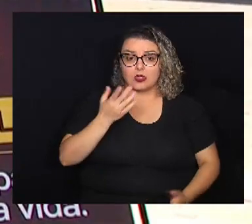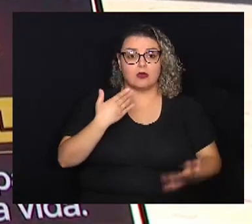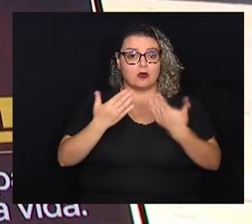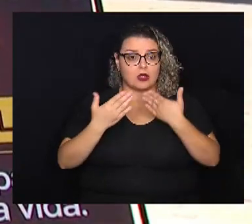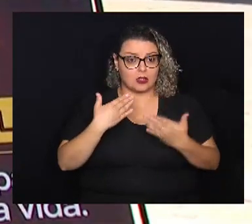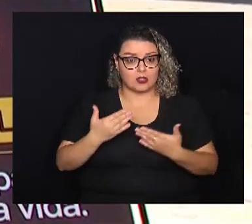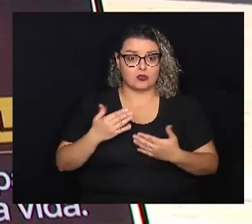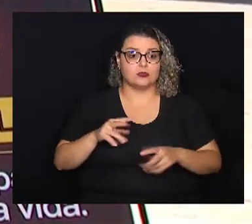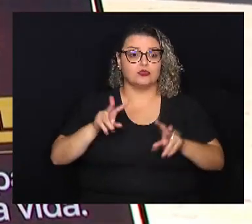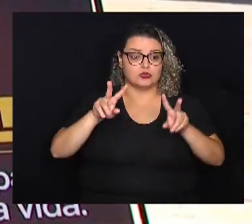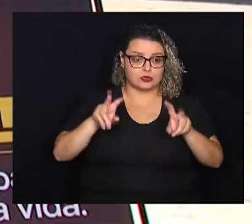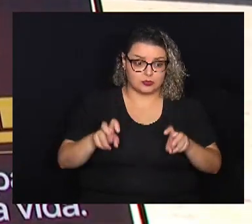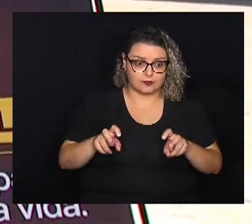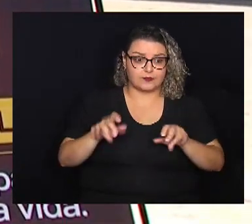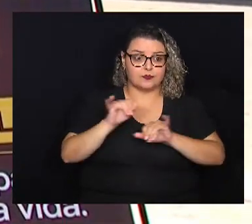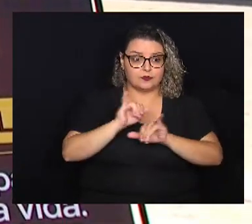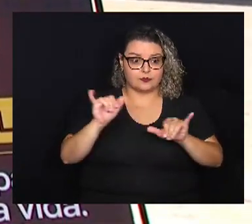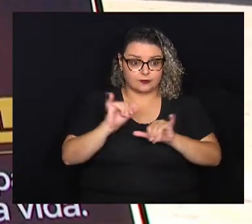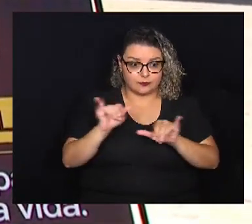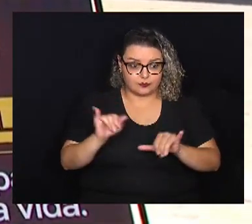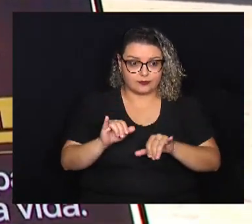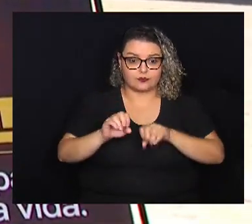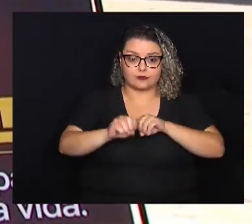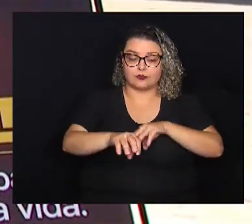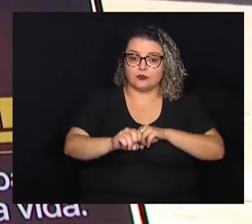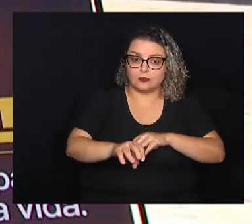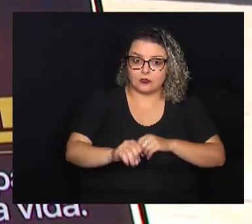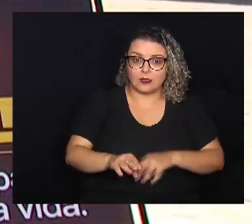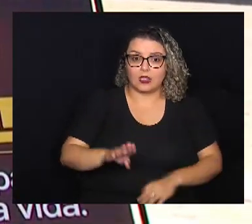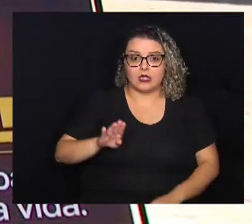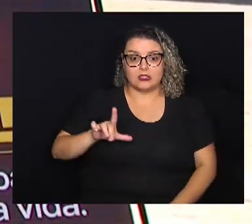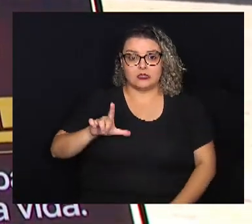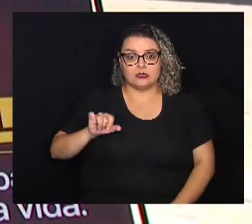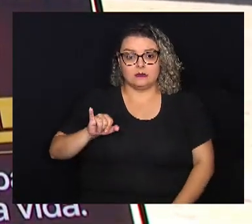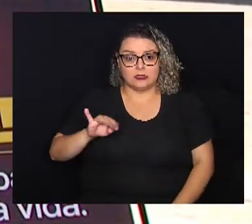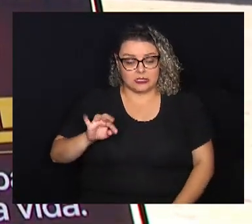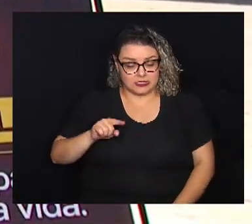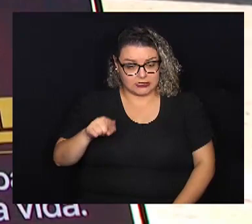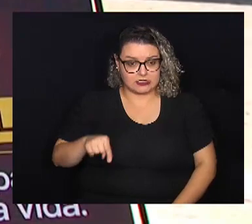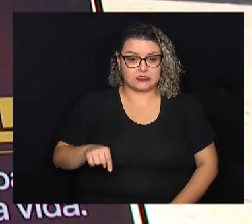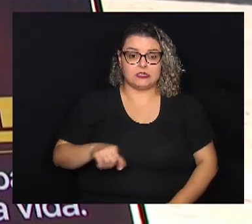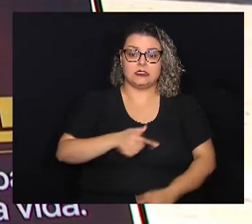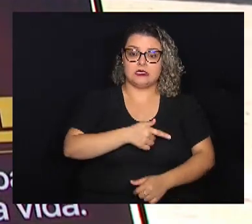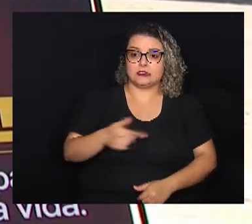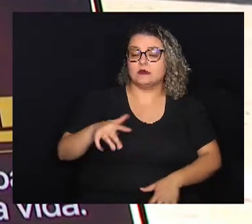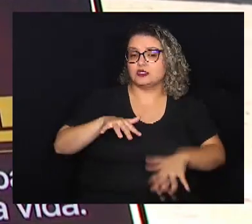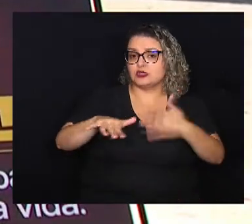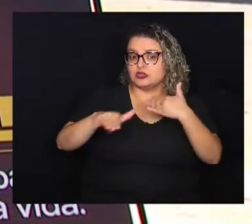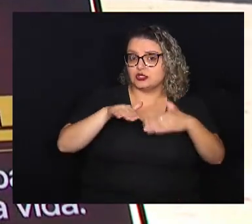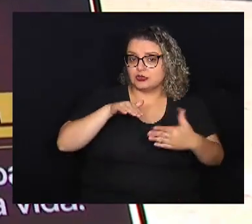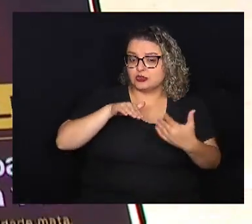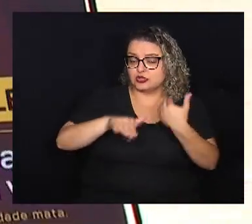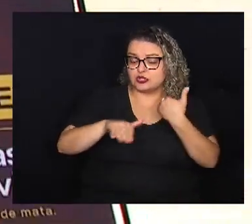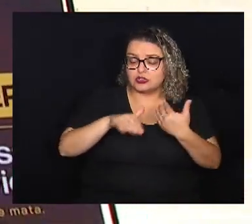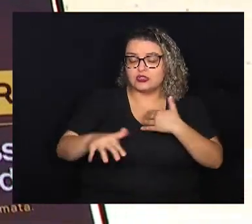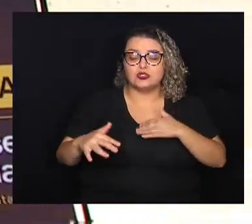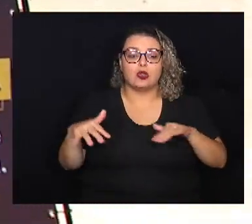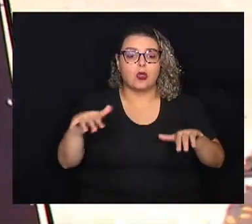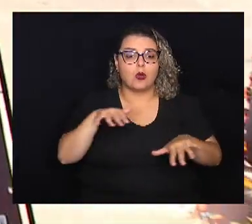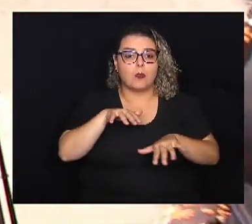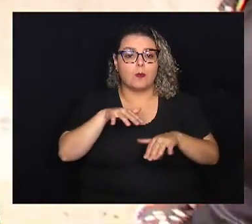sobre essa, a campanha educativa, né, as Blitz e também a Semana de Mobilidade Urbana, nós vamos falar com a